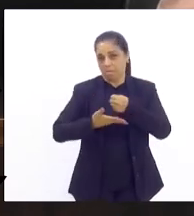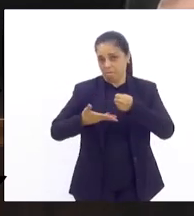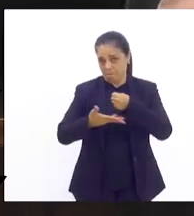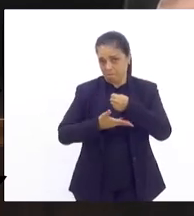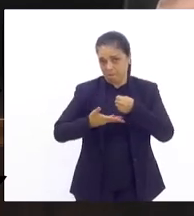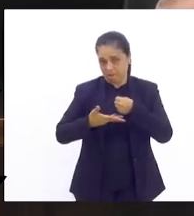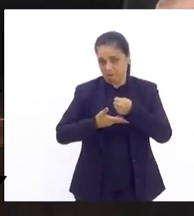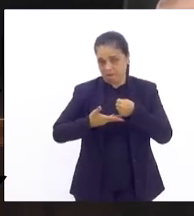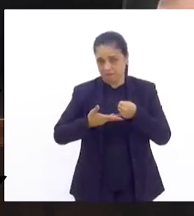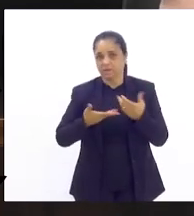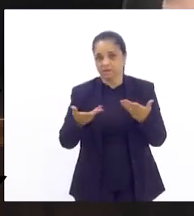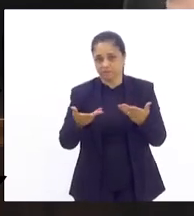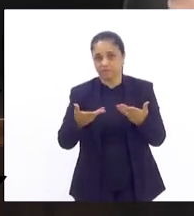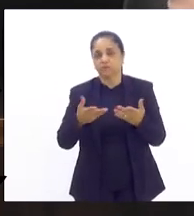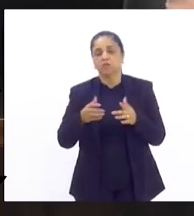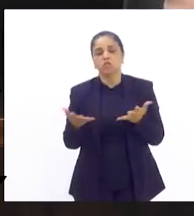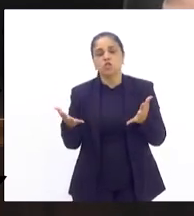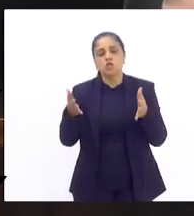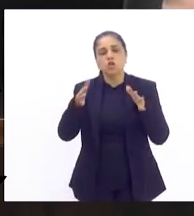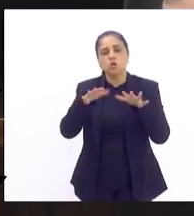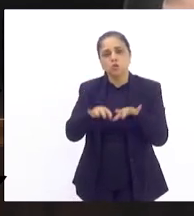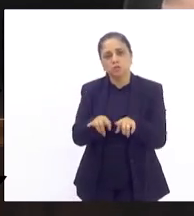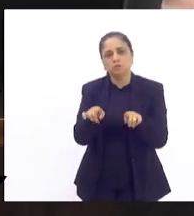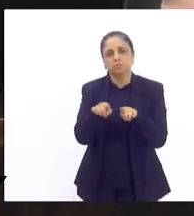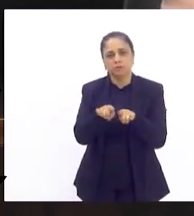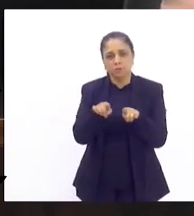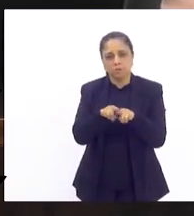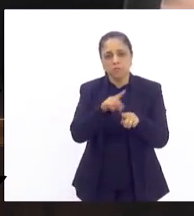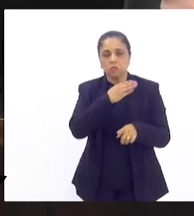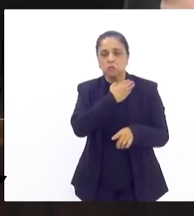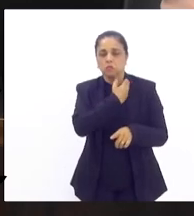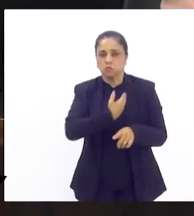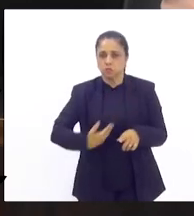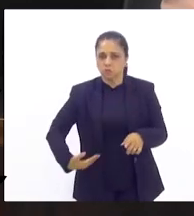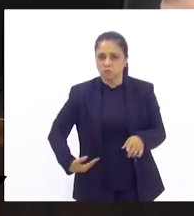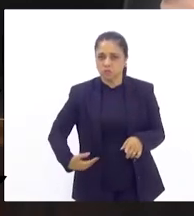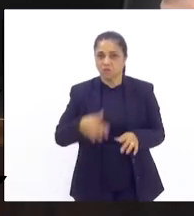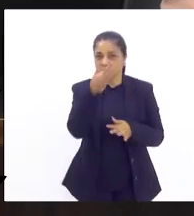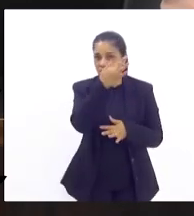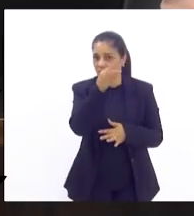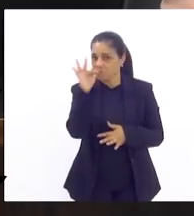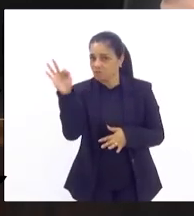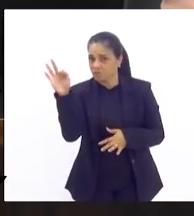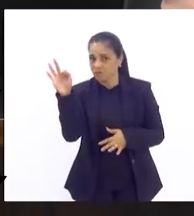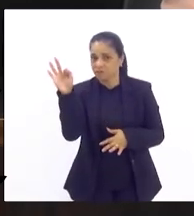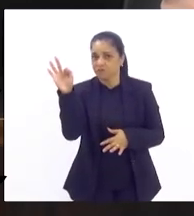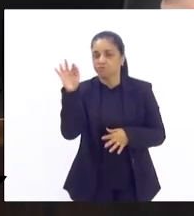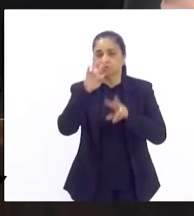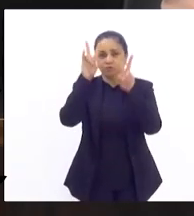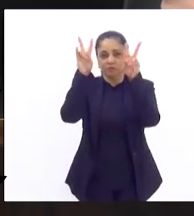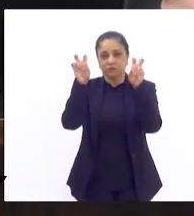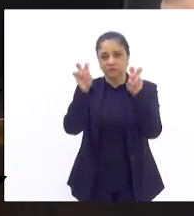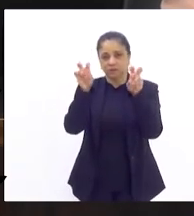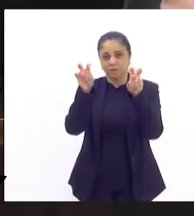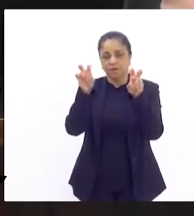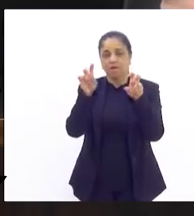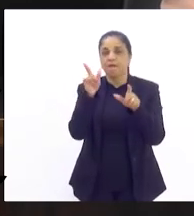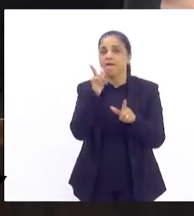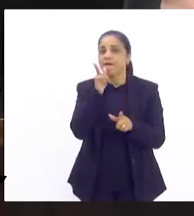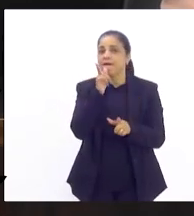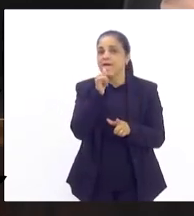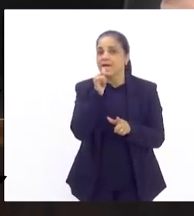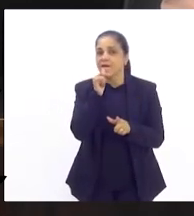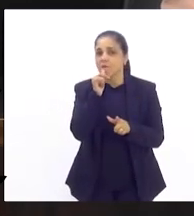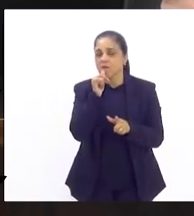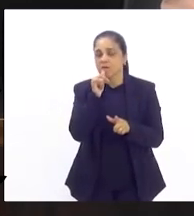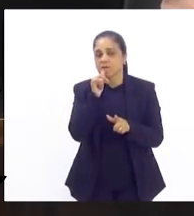também pela inclusão pelo governo federal do tema nomeado de Águas para Todos,